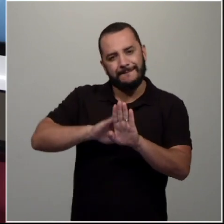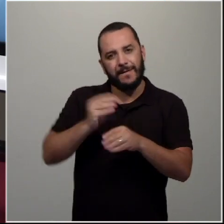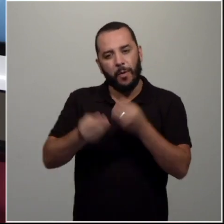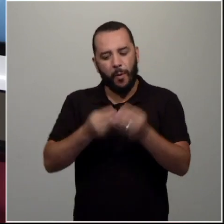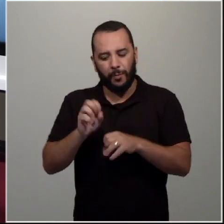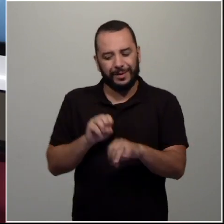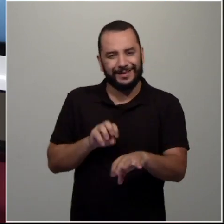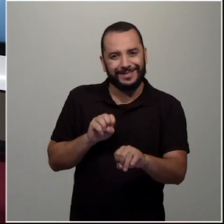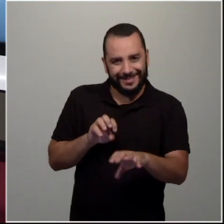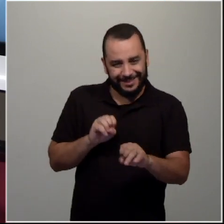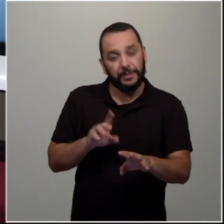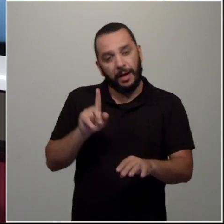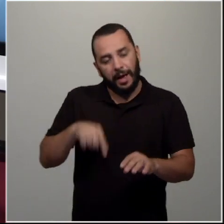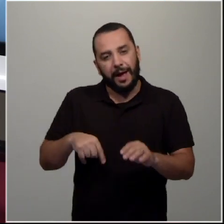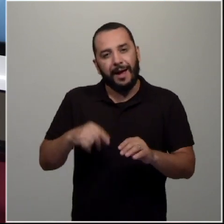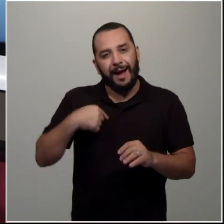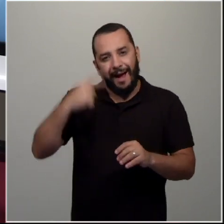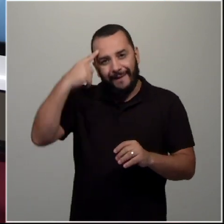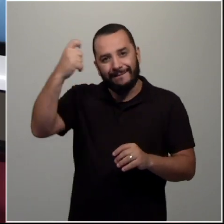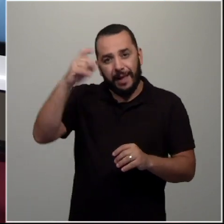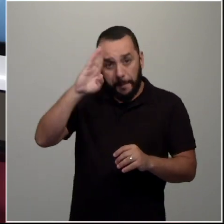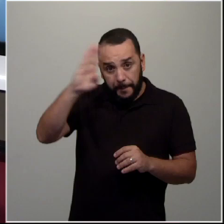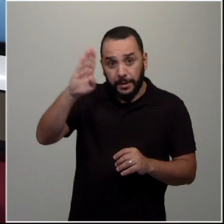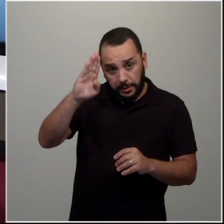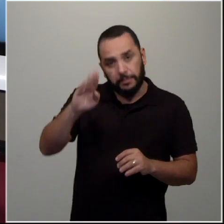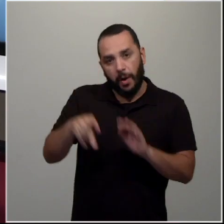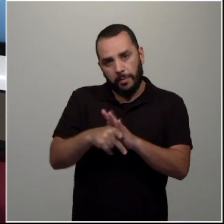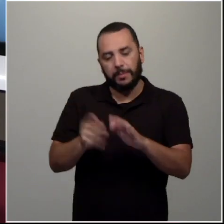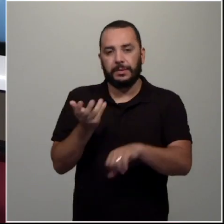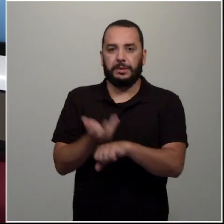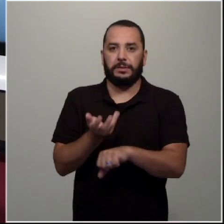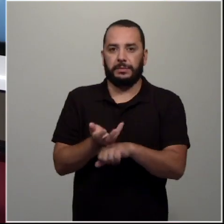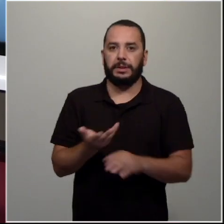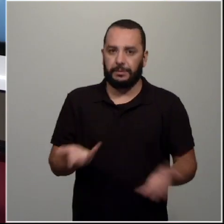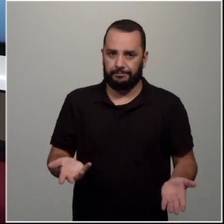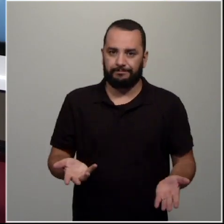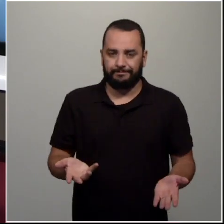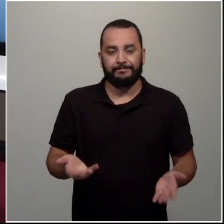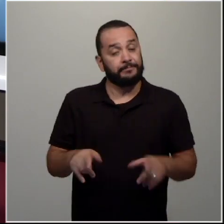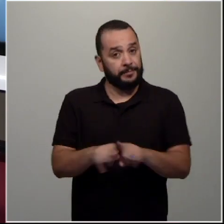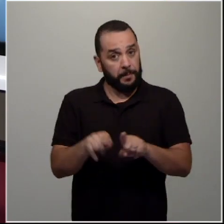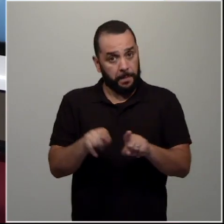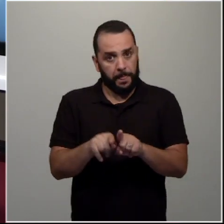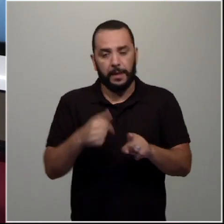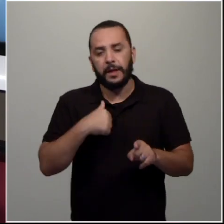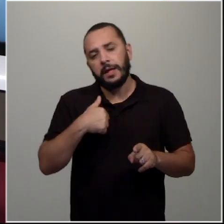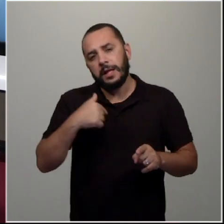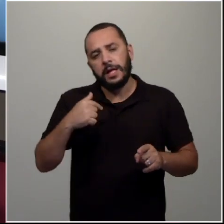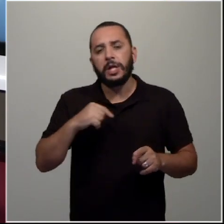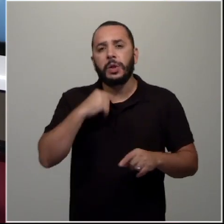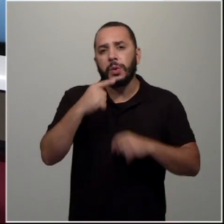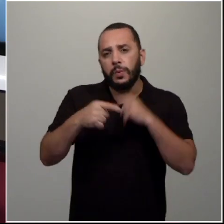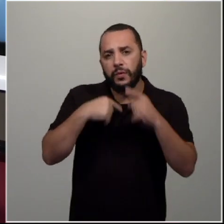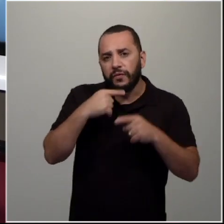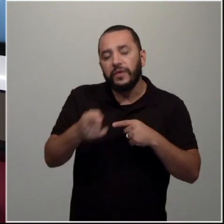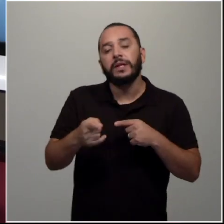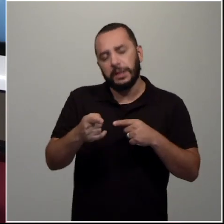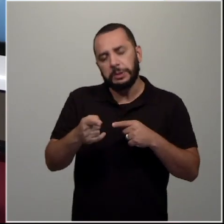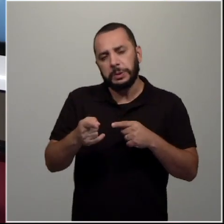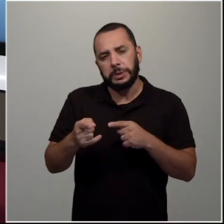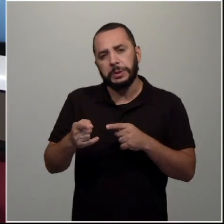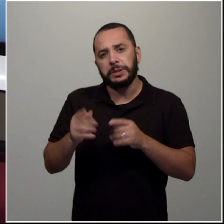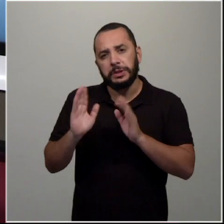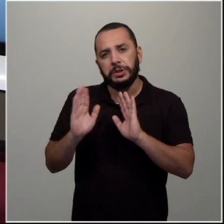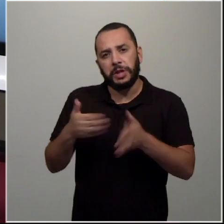dá da idéia é essencial que a gente está trabalhando na disciplina ao longo desse semestre e depois as dúvidas que forem surgindo é ao longo